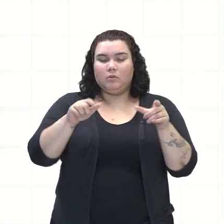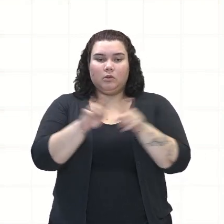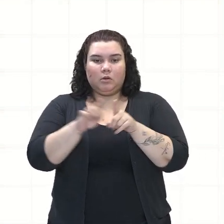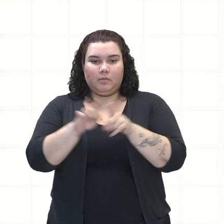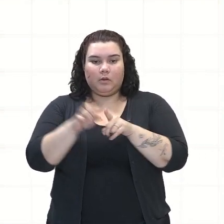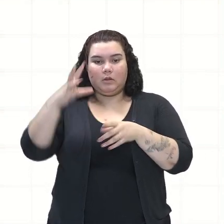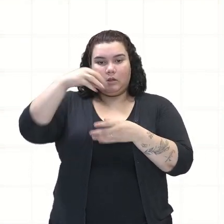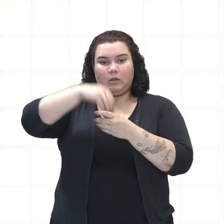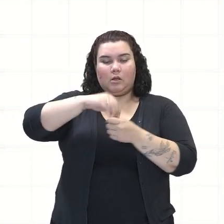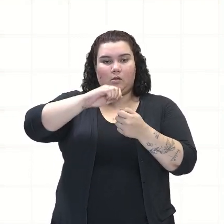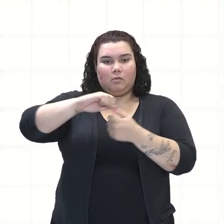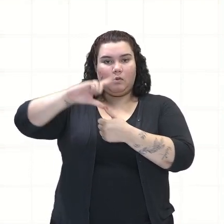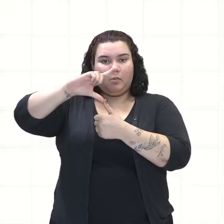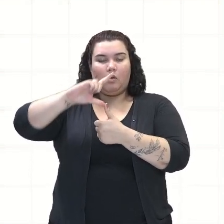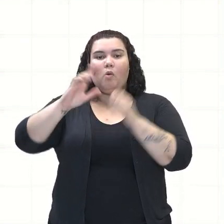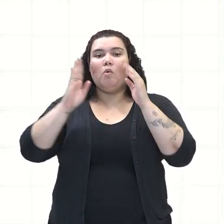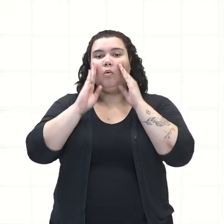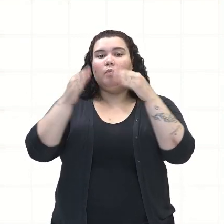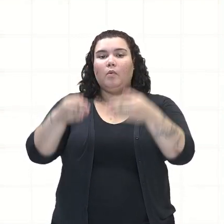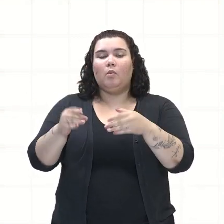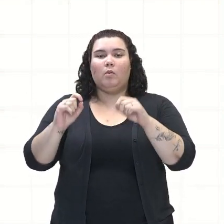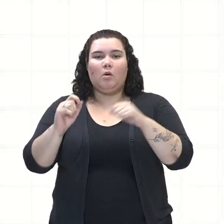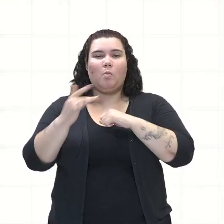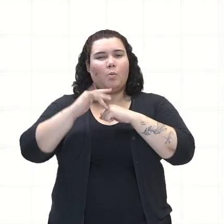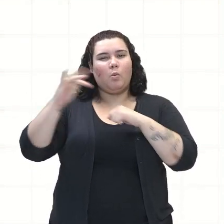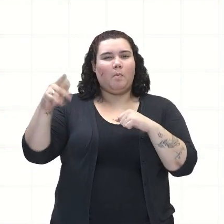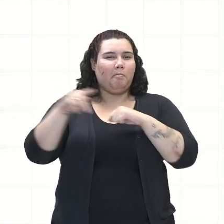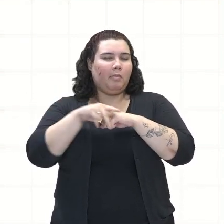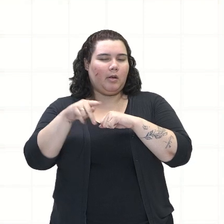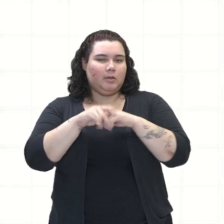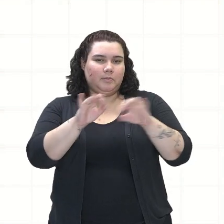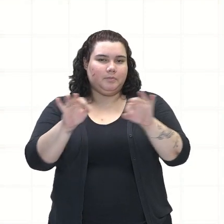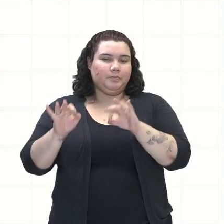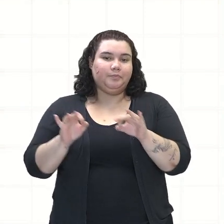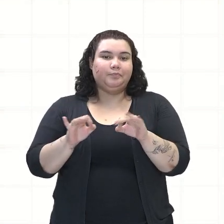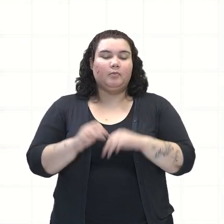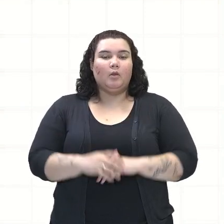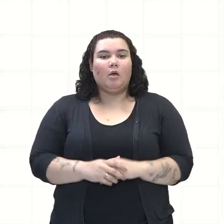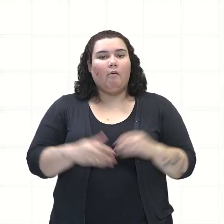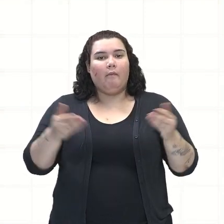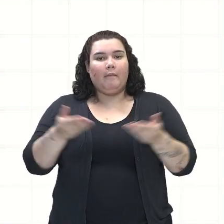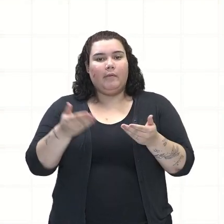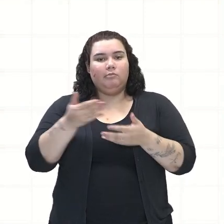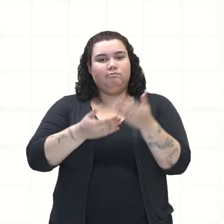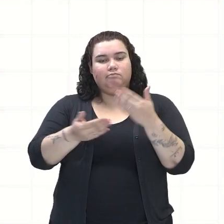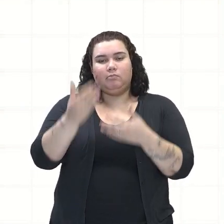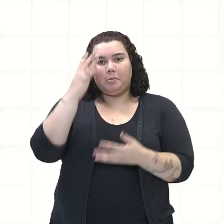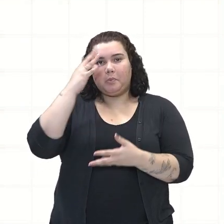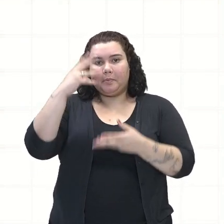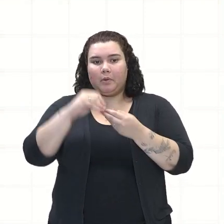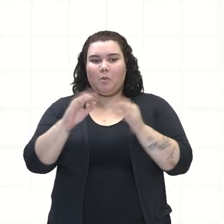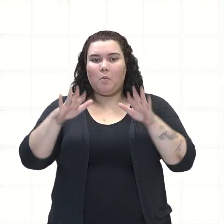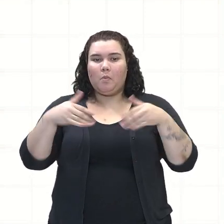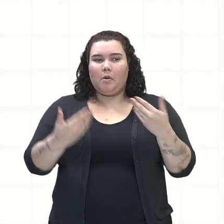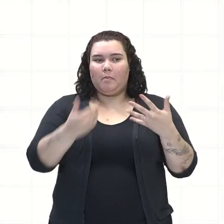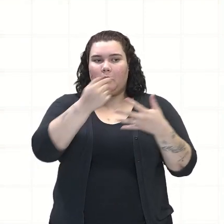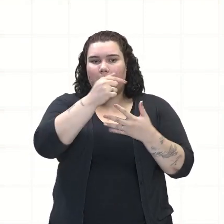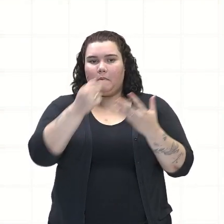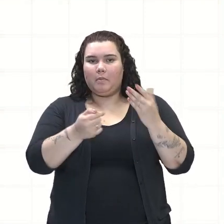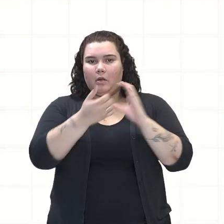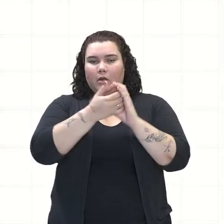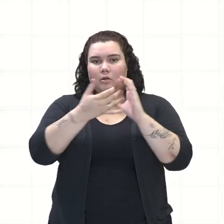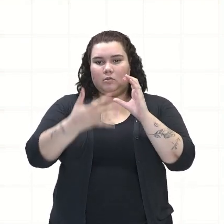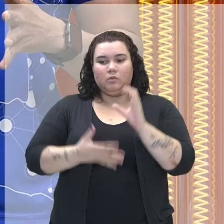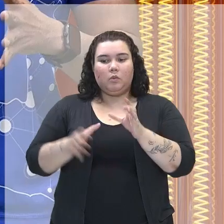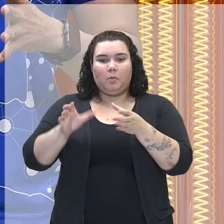agora voltado à mineração. Então, a partir desse momento, nós vamos entender um pouco quais são as características do setor